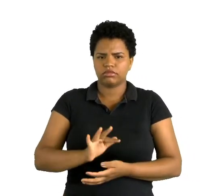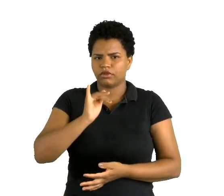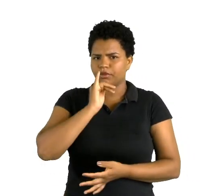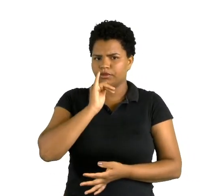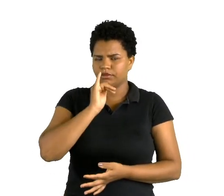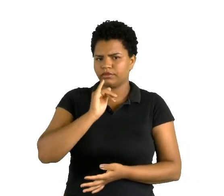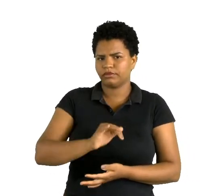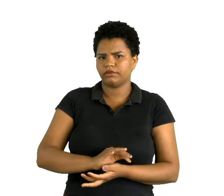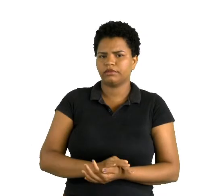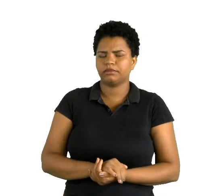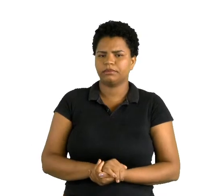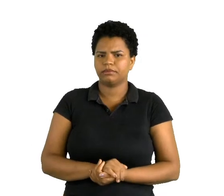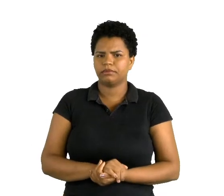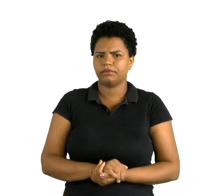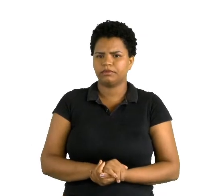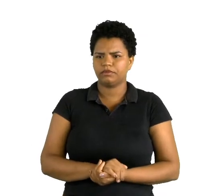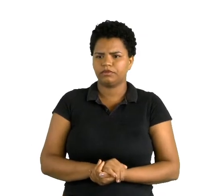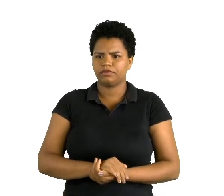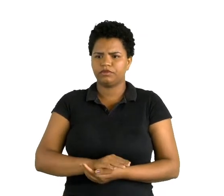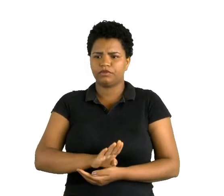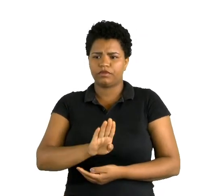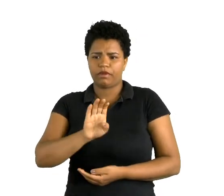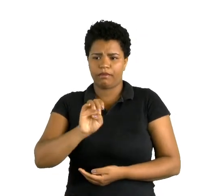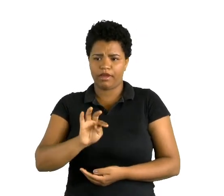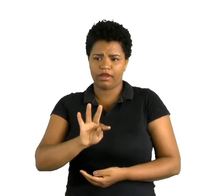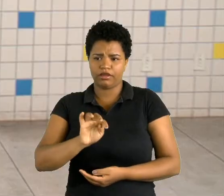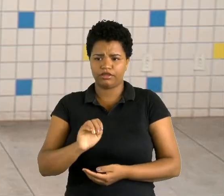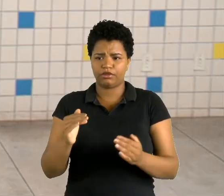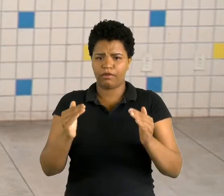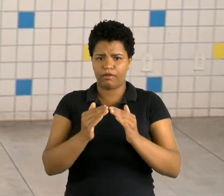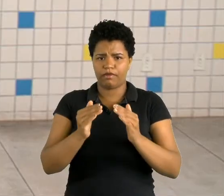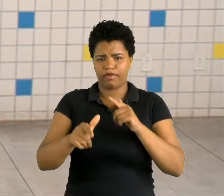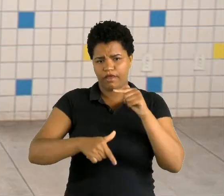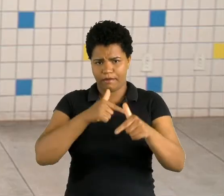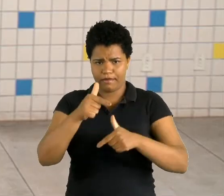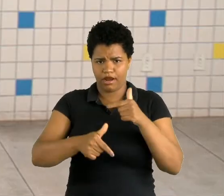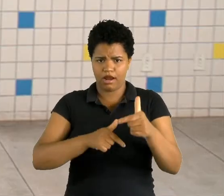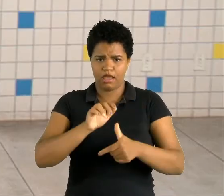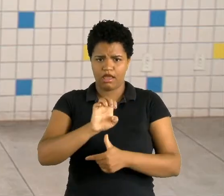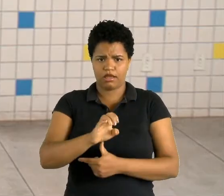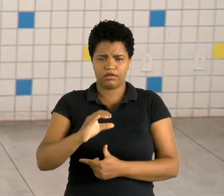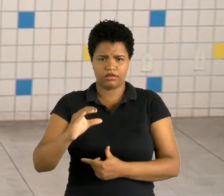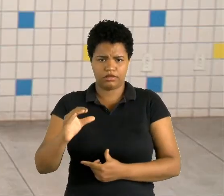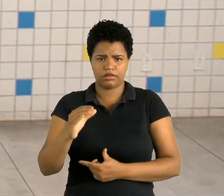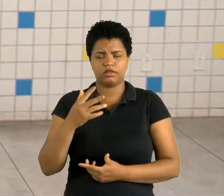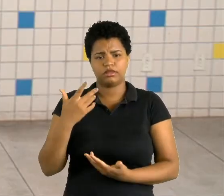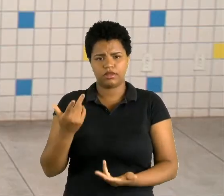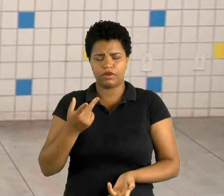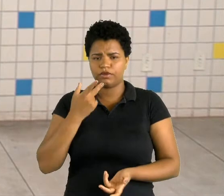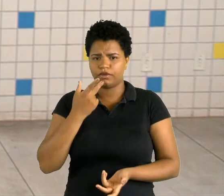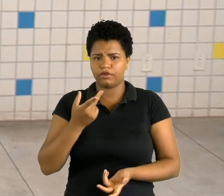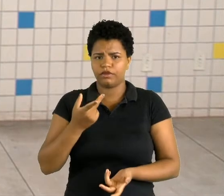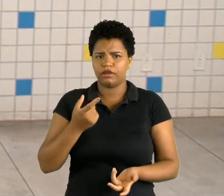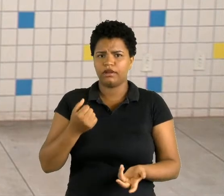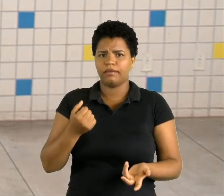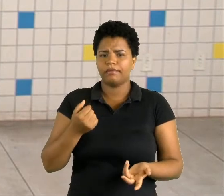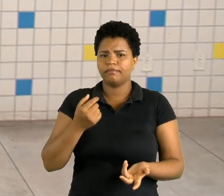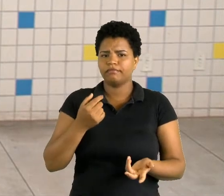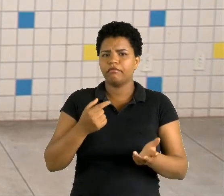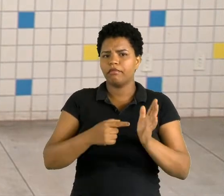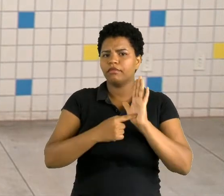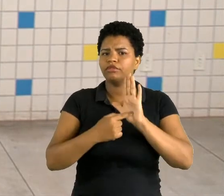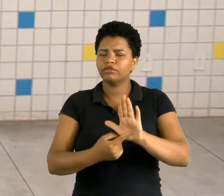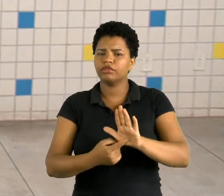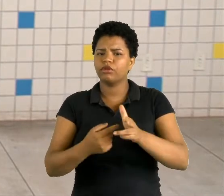at ACC, Beth e Tom trabalham na SCC, então ali eu também estou marcando algo permanente,